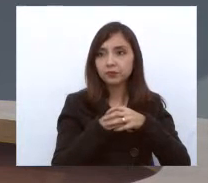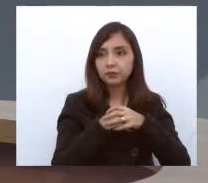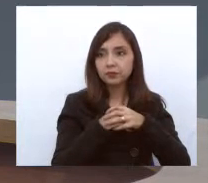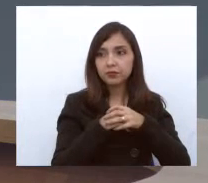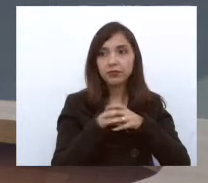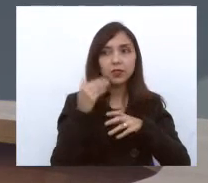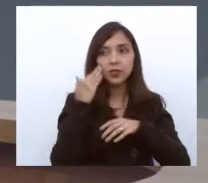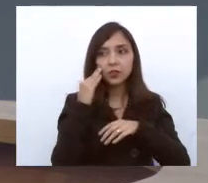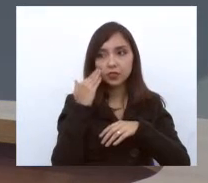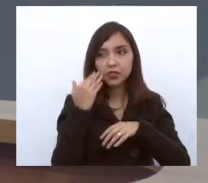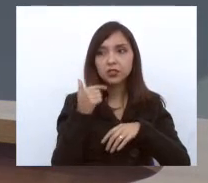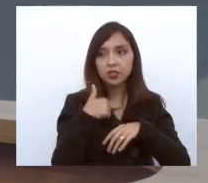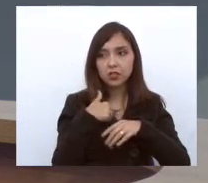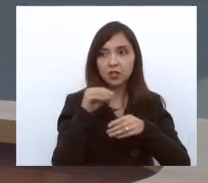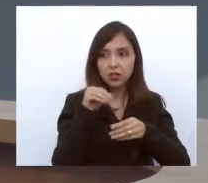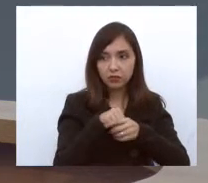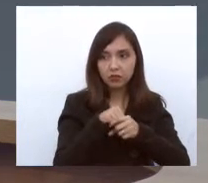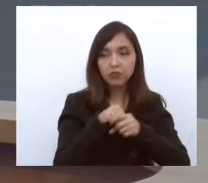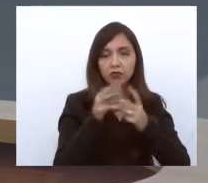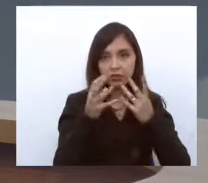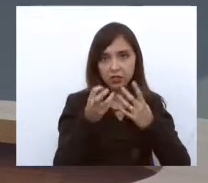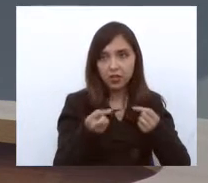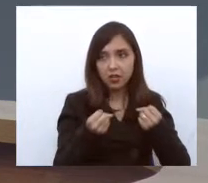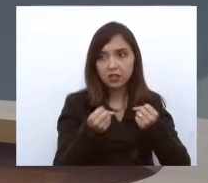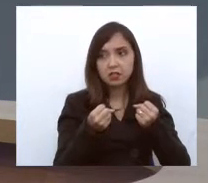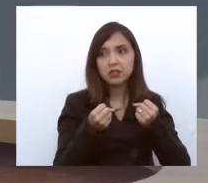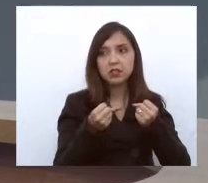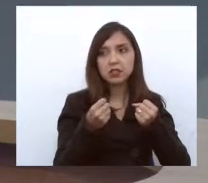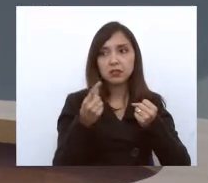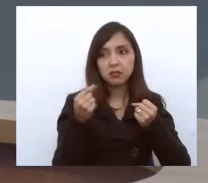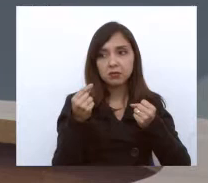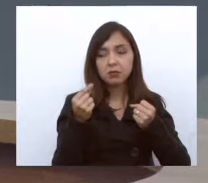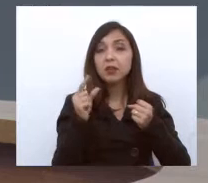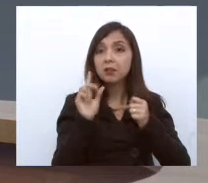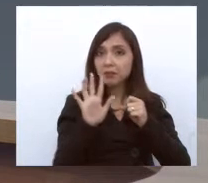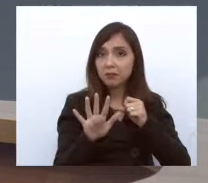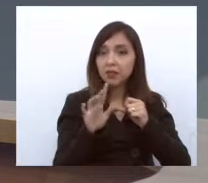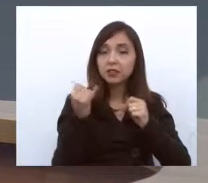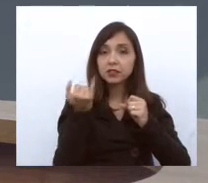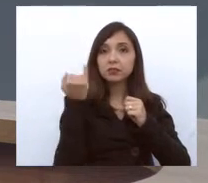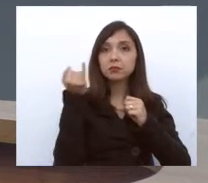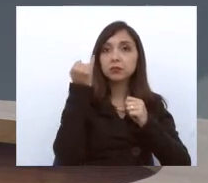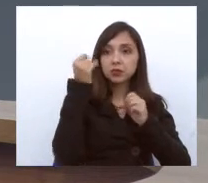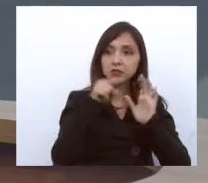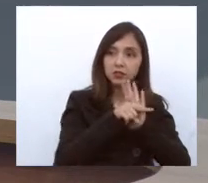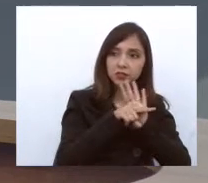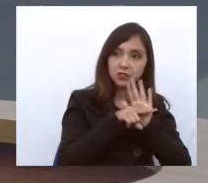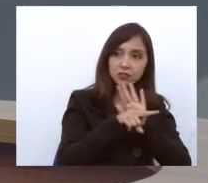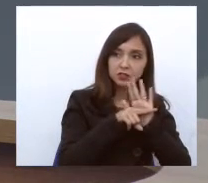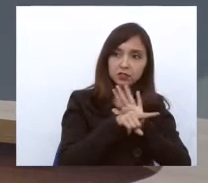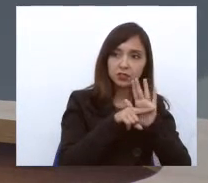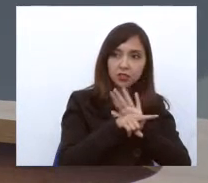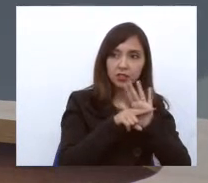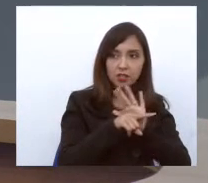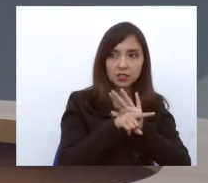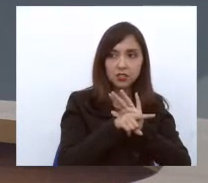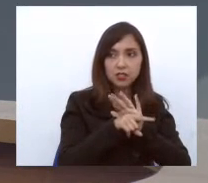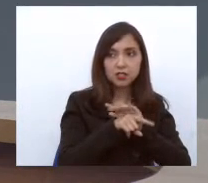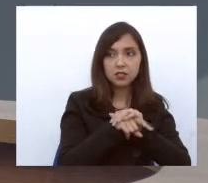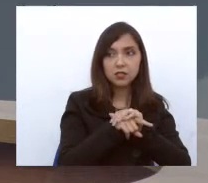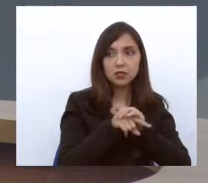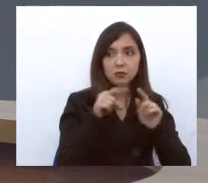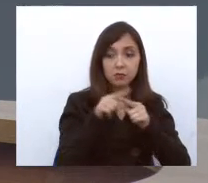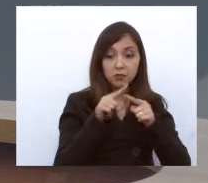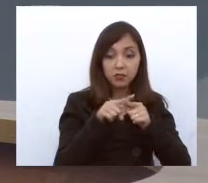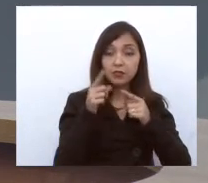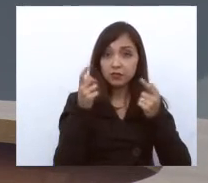que eu não entendi. Embora eu vou votar favorável em primeira, mas seria importante nós analisarmos melhor agora, nobre vereador,